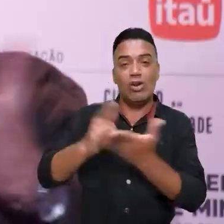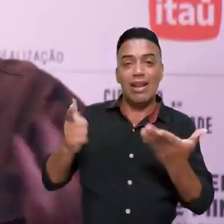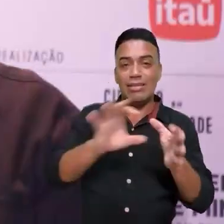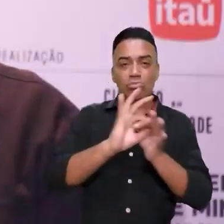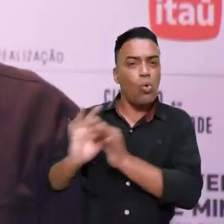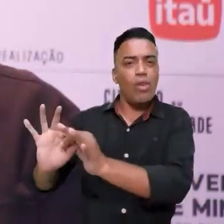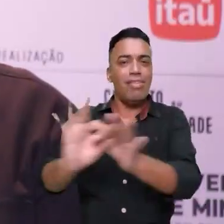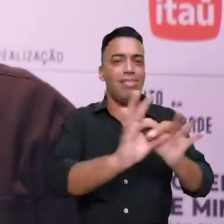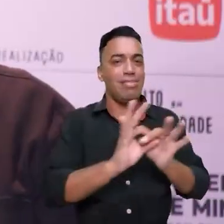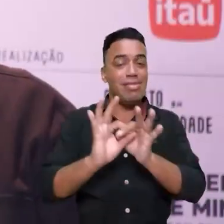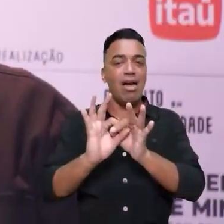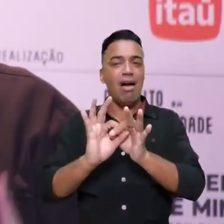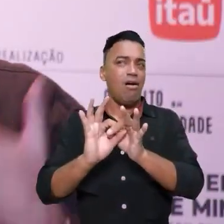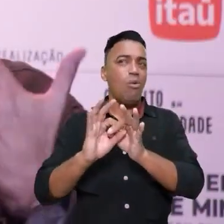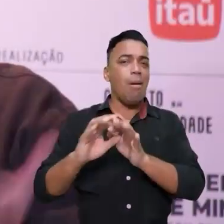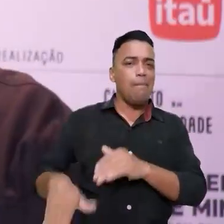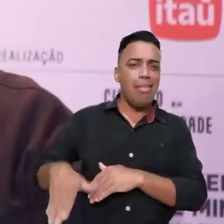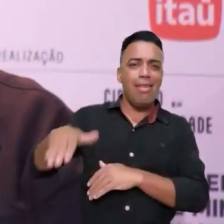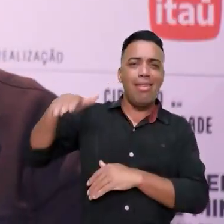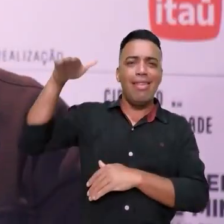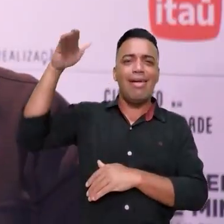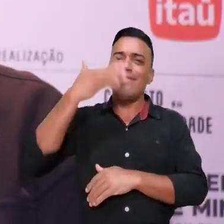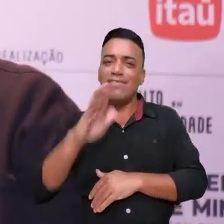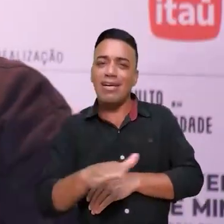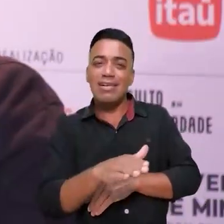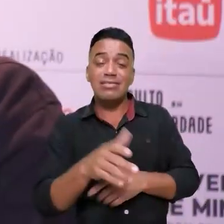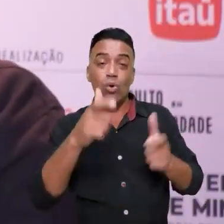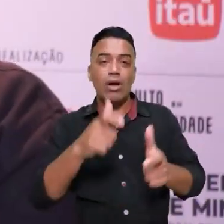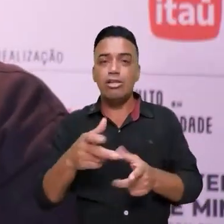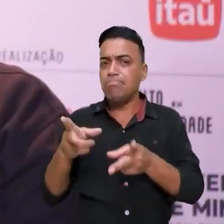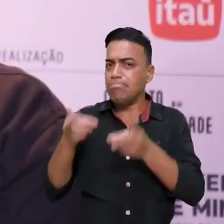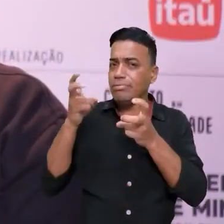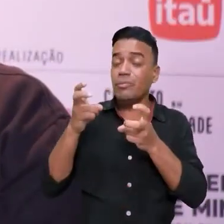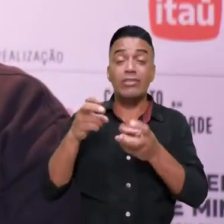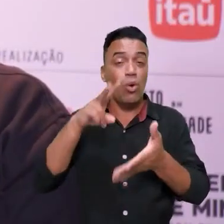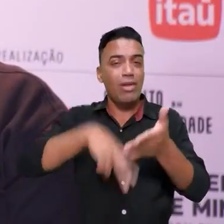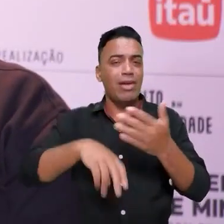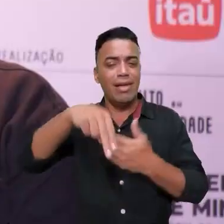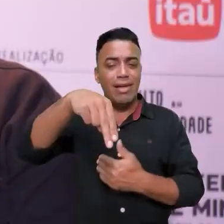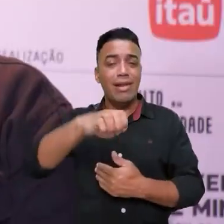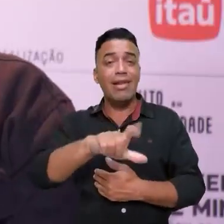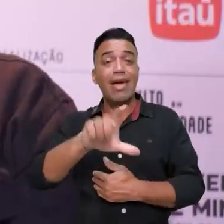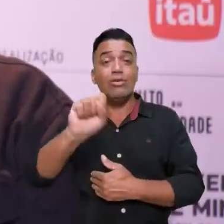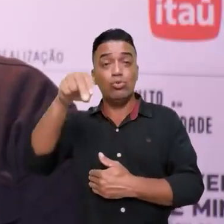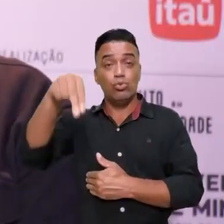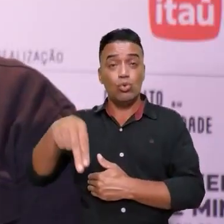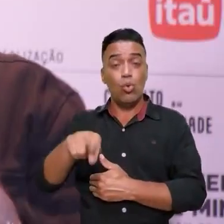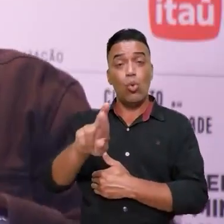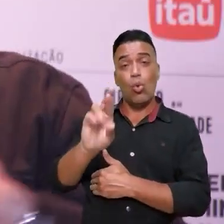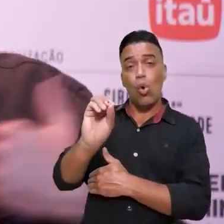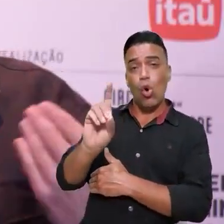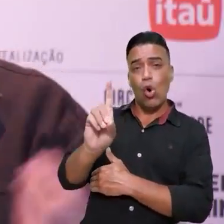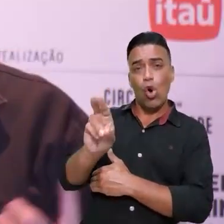né, das pontas soltas da infância, nesse lugar de observador. Quando eu li pela primeira vez Nelson Rodrigues, eu me encantei, porque